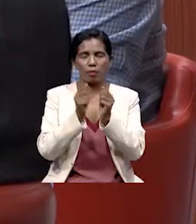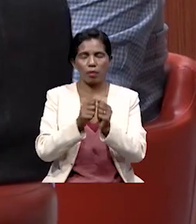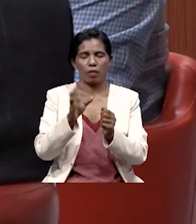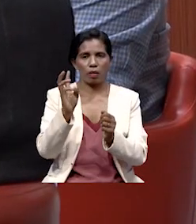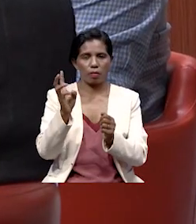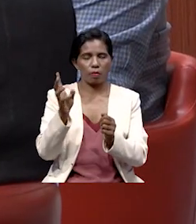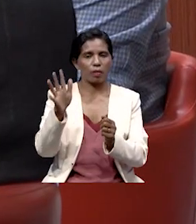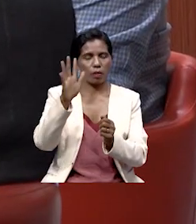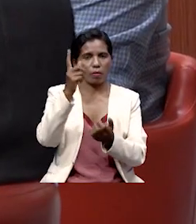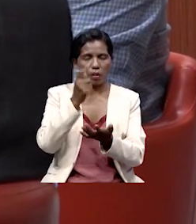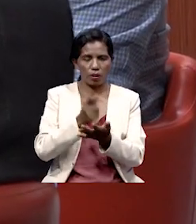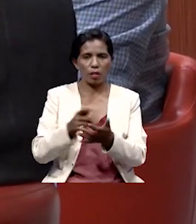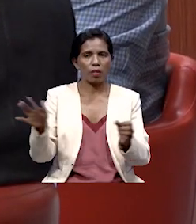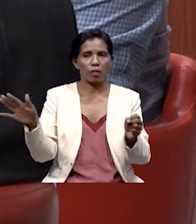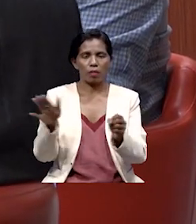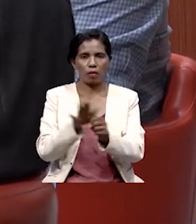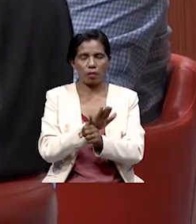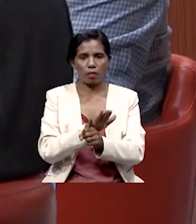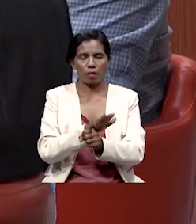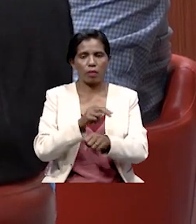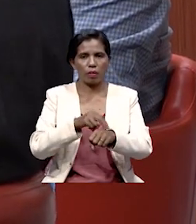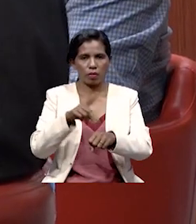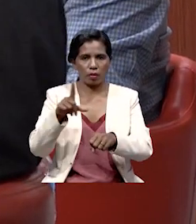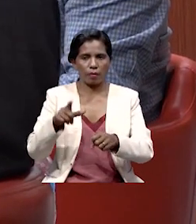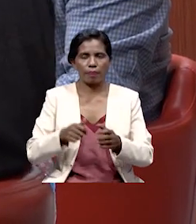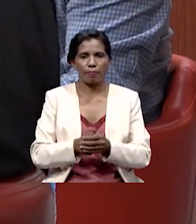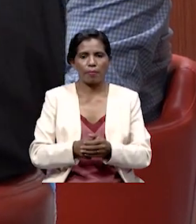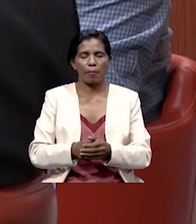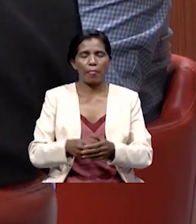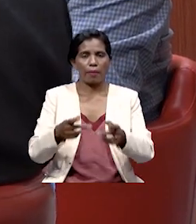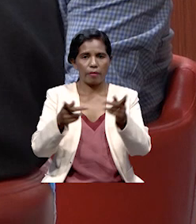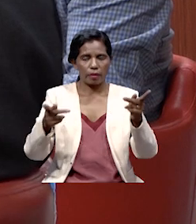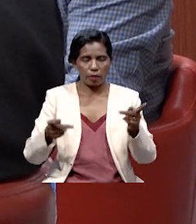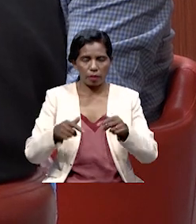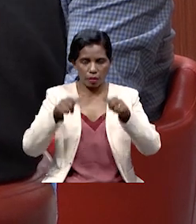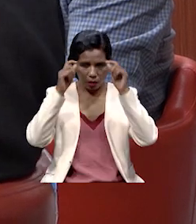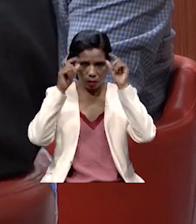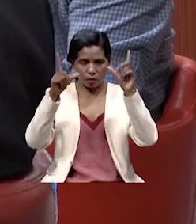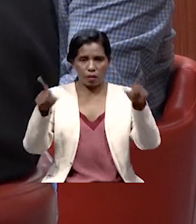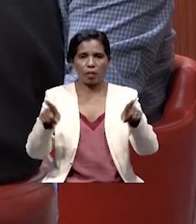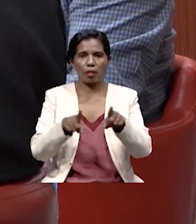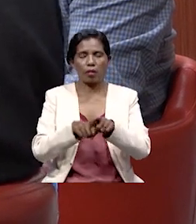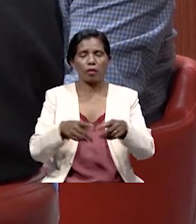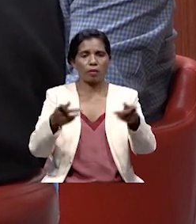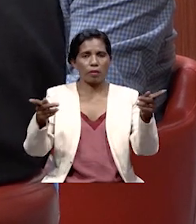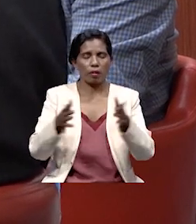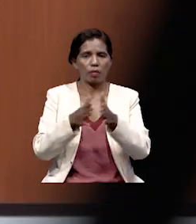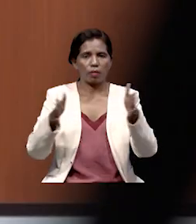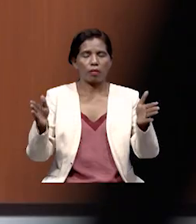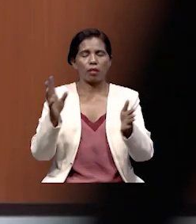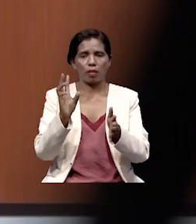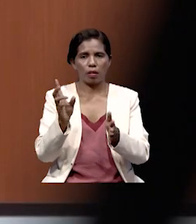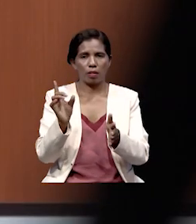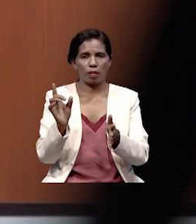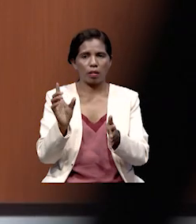liu, atu completa demanda nacional. Raine be produtivo ia Timor-Leste, quase hectares rihun walu nulu